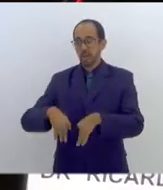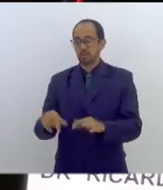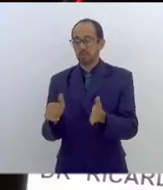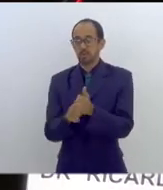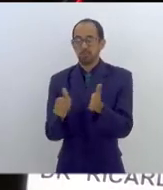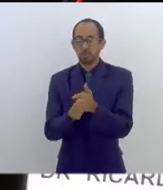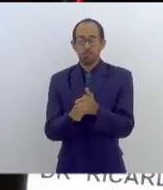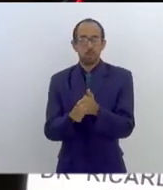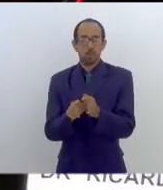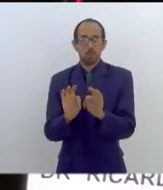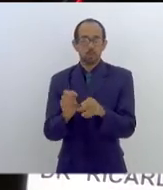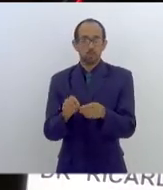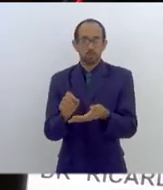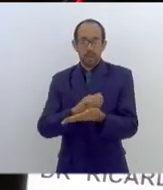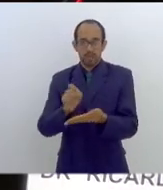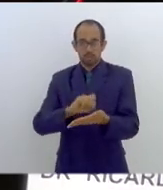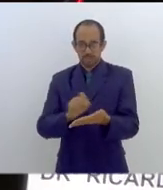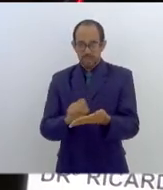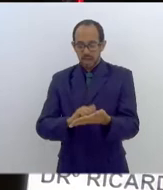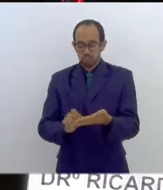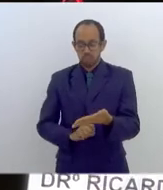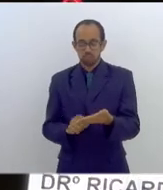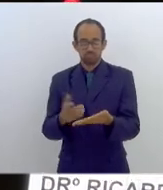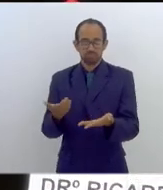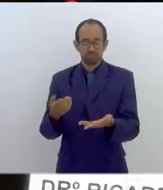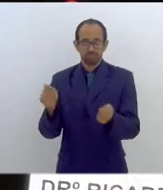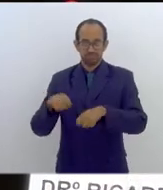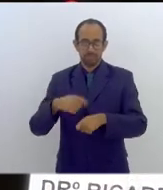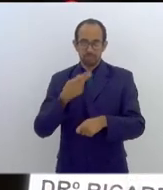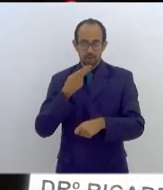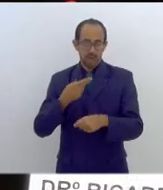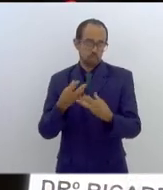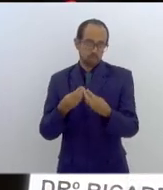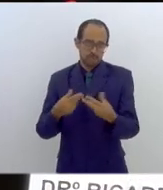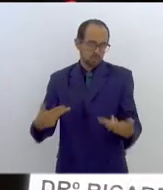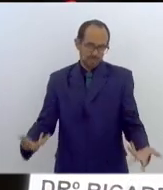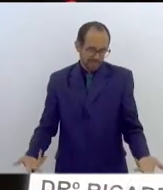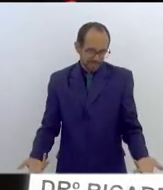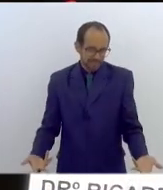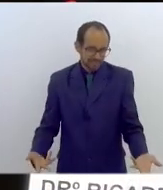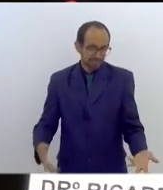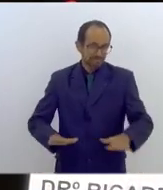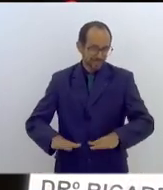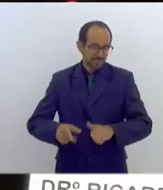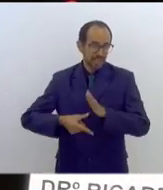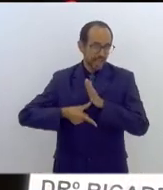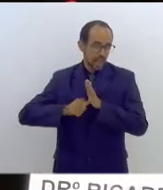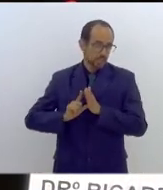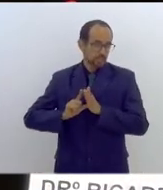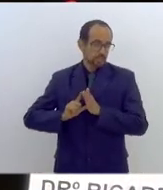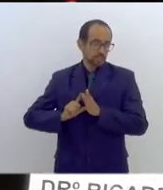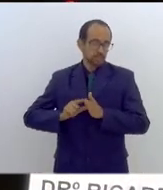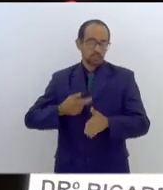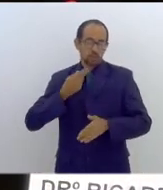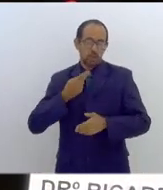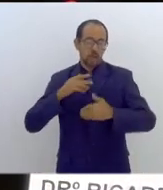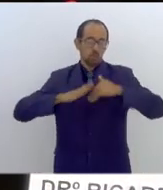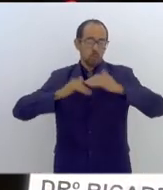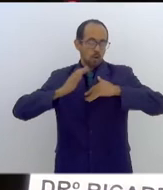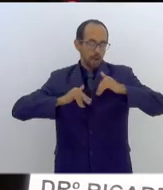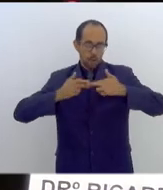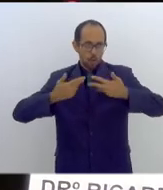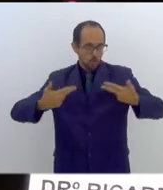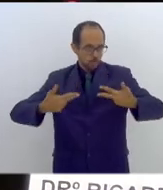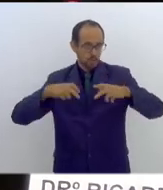não tem muita coisa para dizer mas eu antes de falar alguma coisa sobre